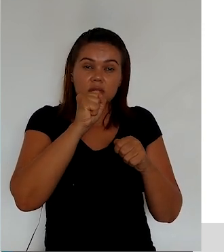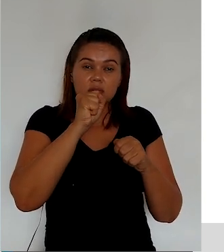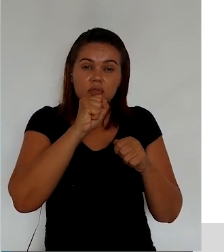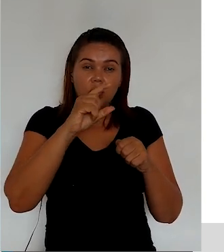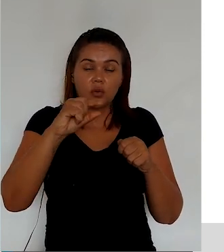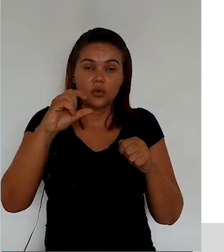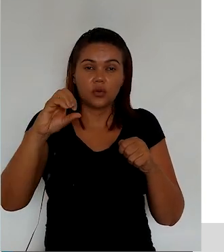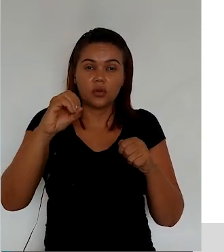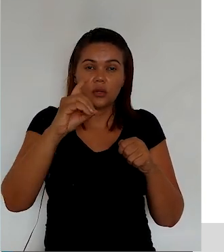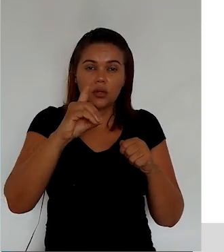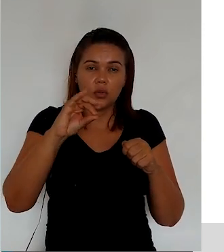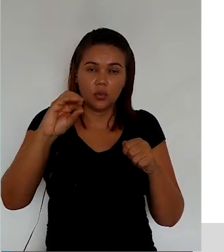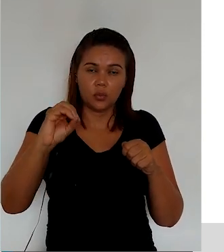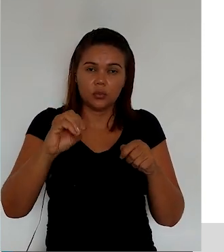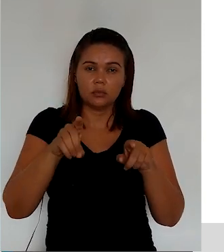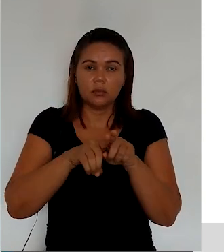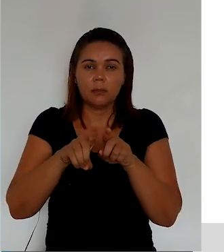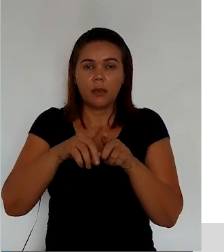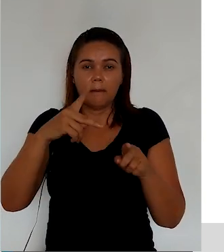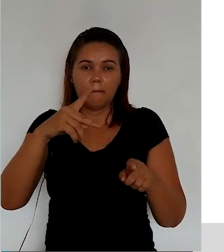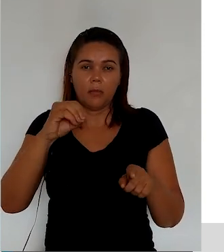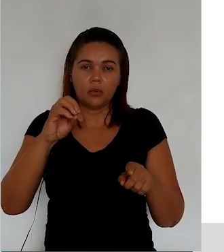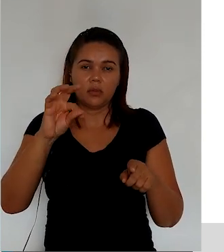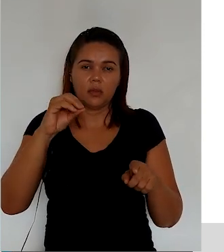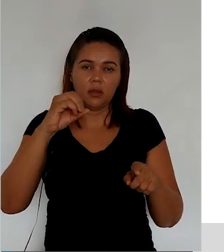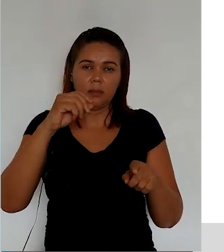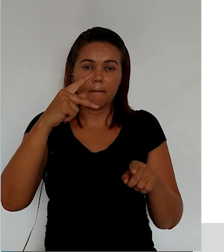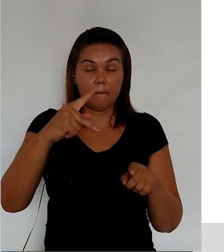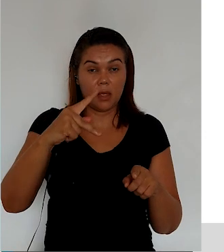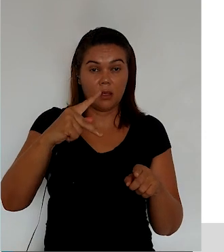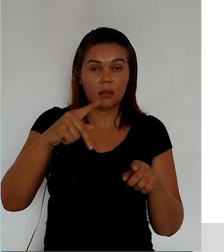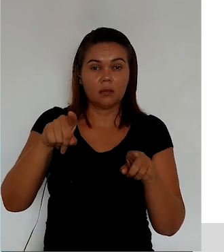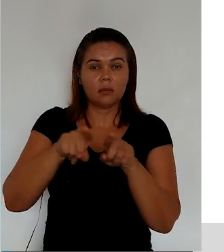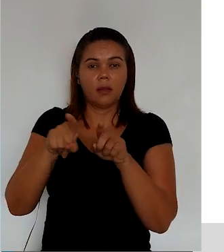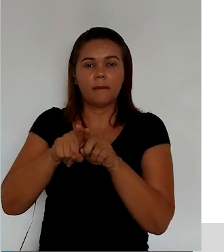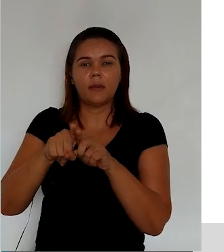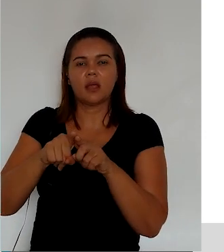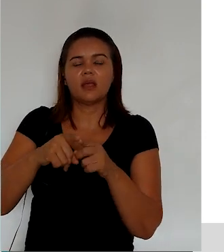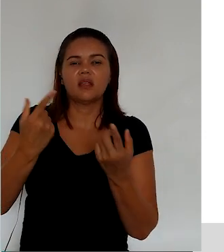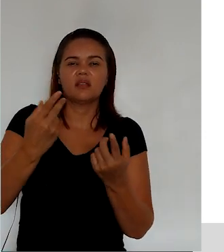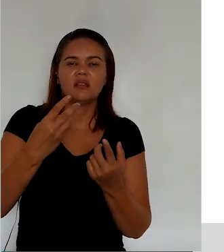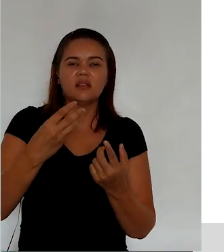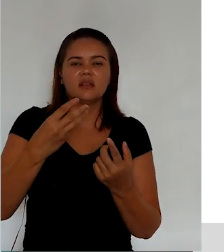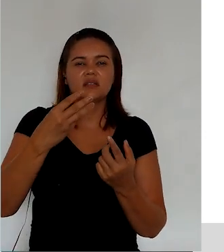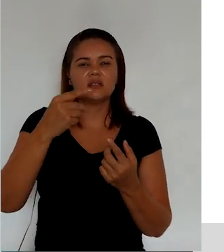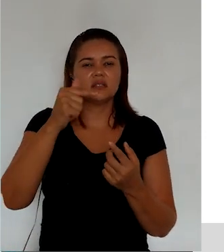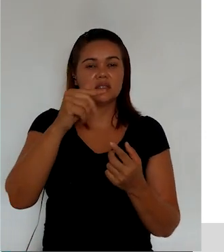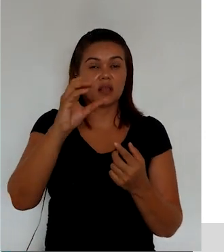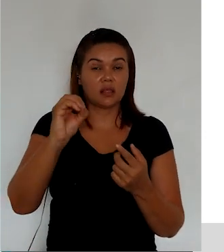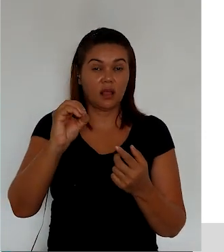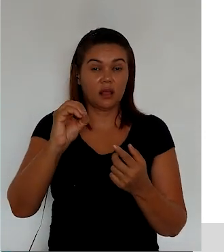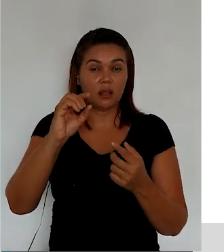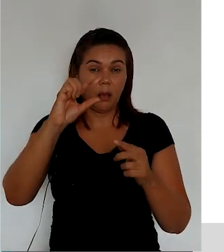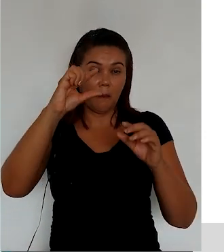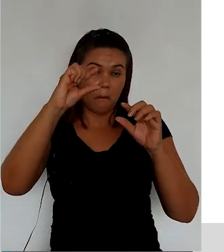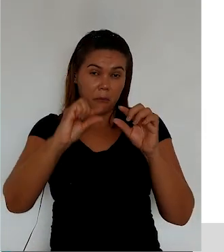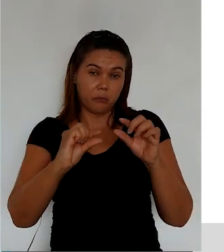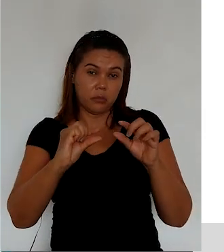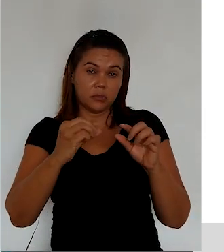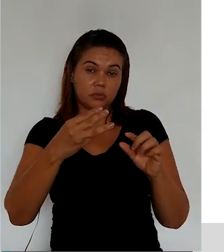de ação de menos 70 mV para 30 mV.